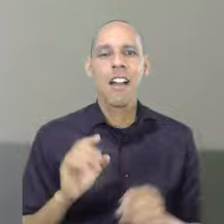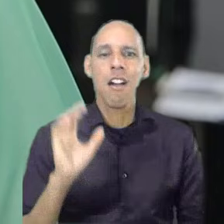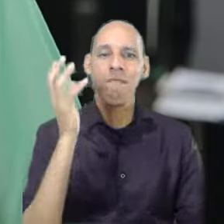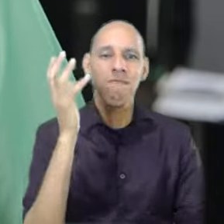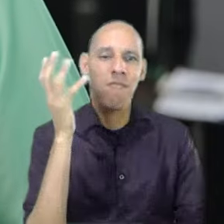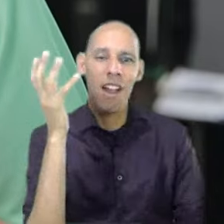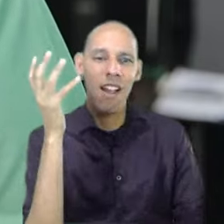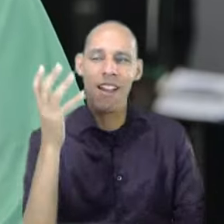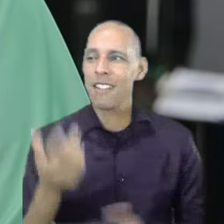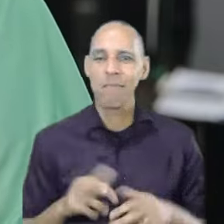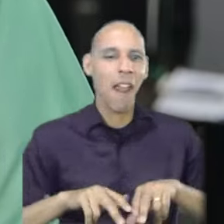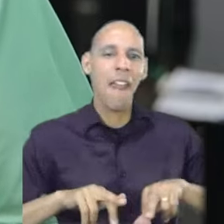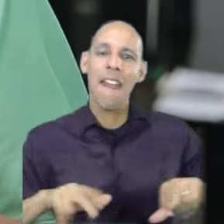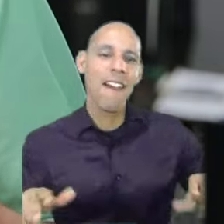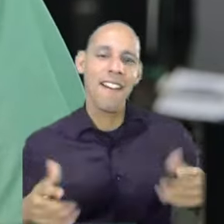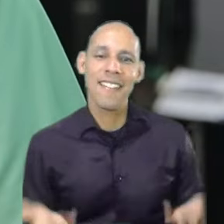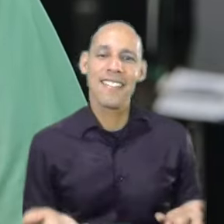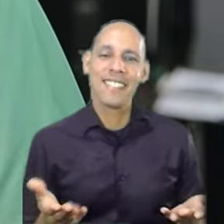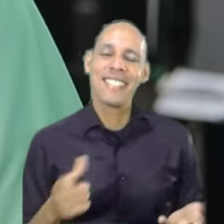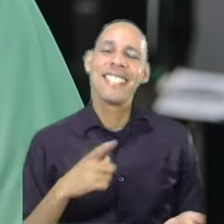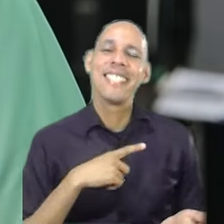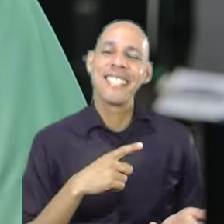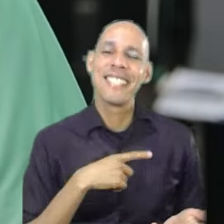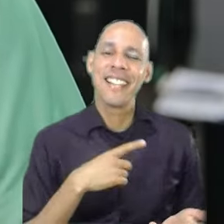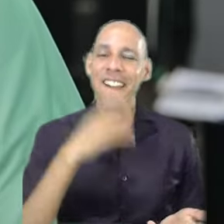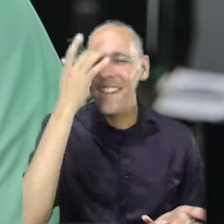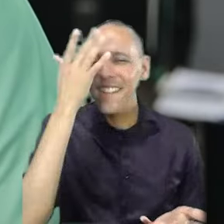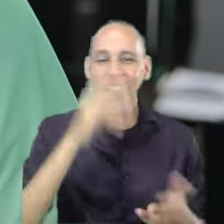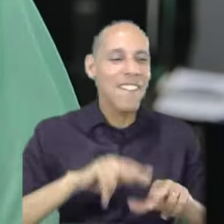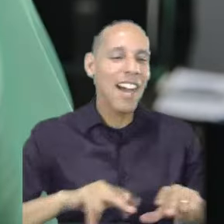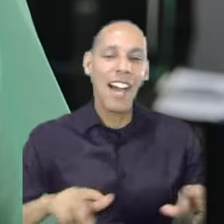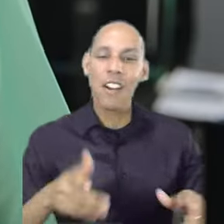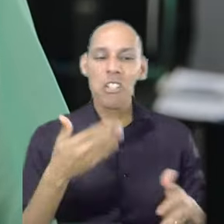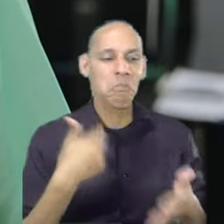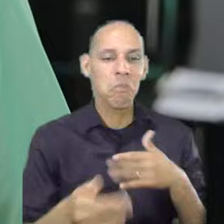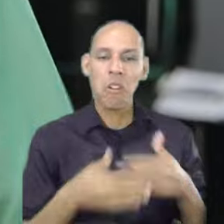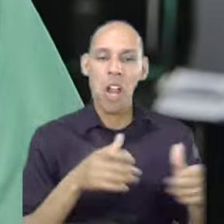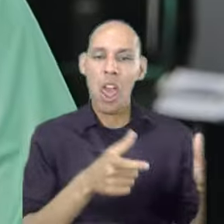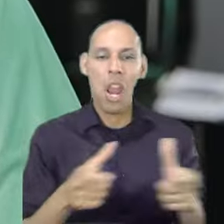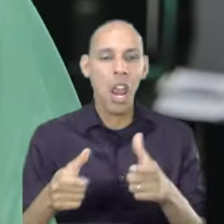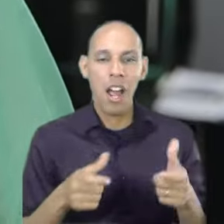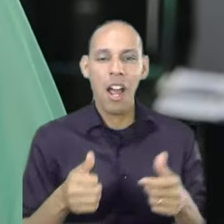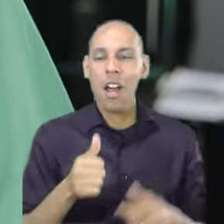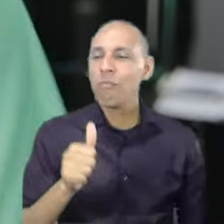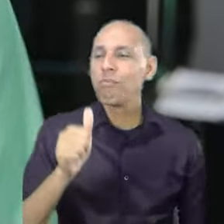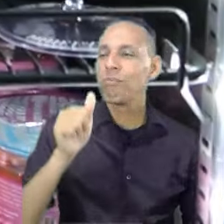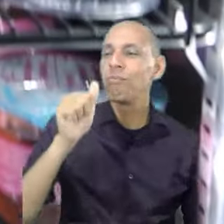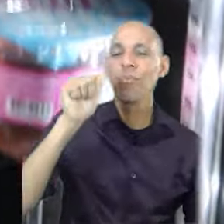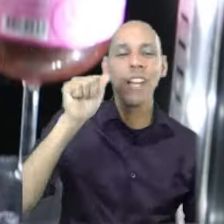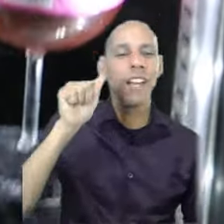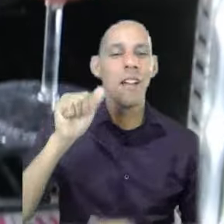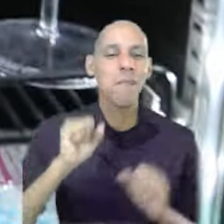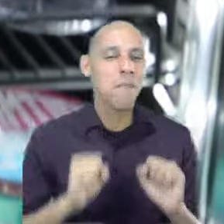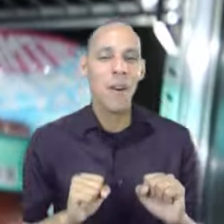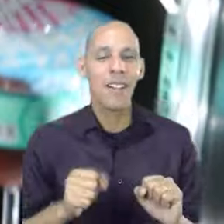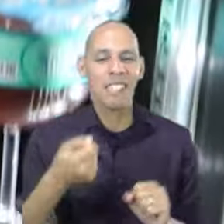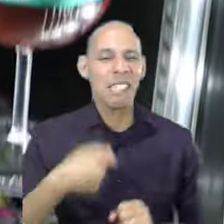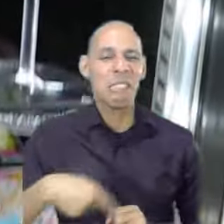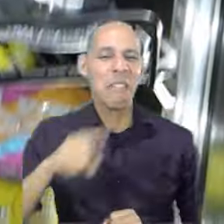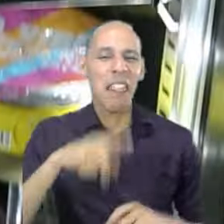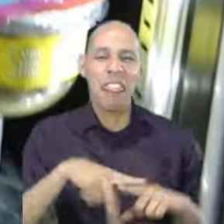vinhos e é uma facilidade. Você toma em qualquer lugar sem qualquer tipo de ferramenta ou aparato.